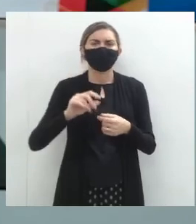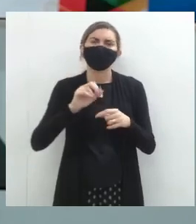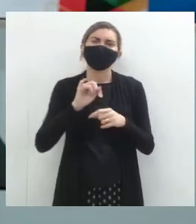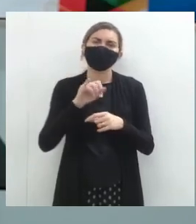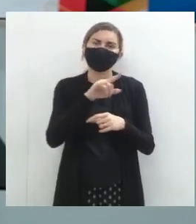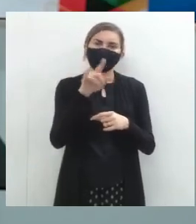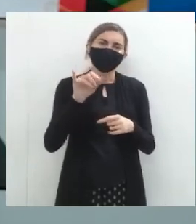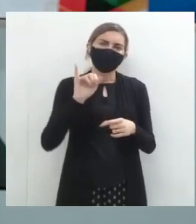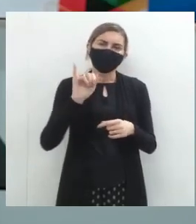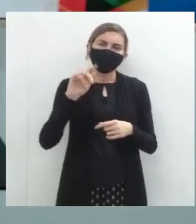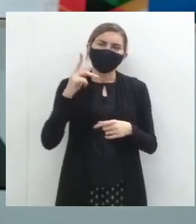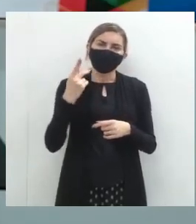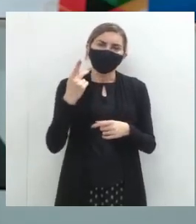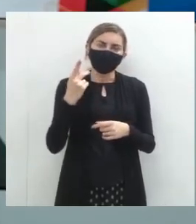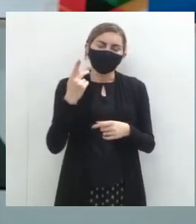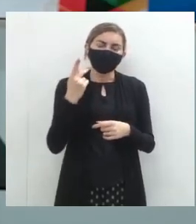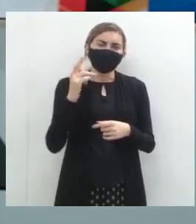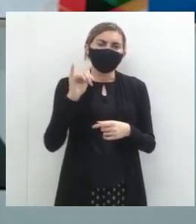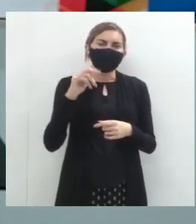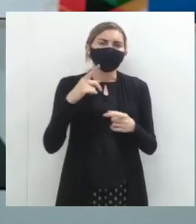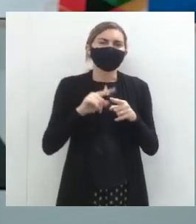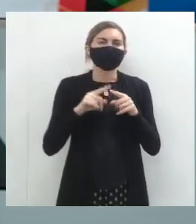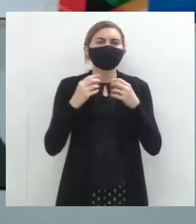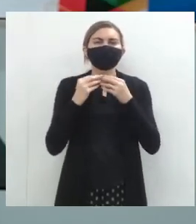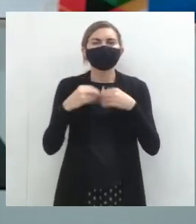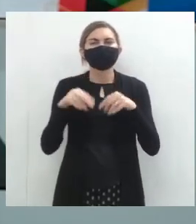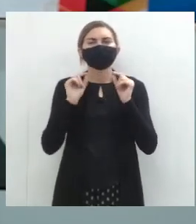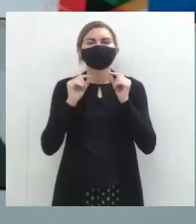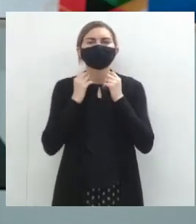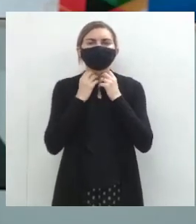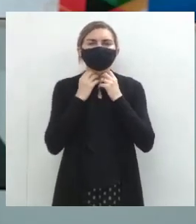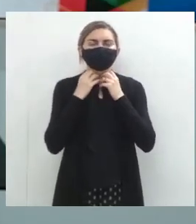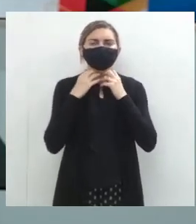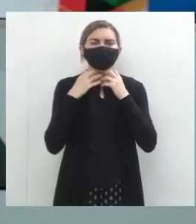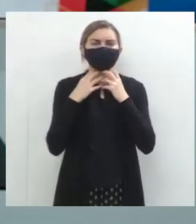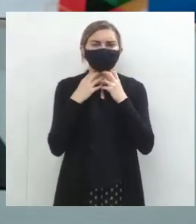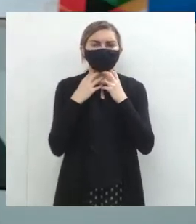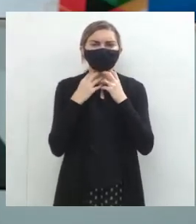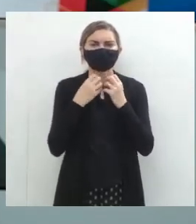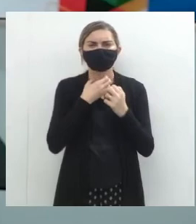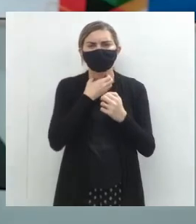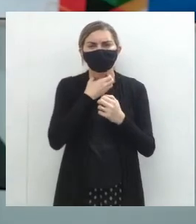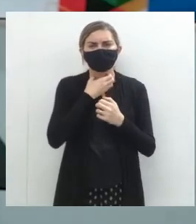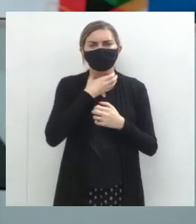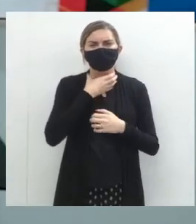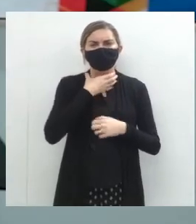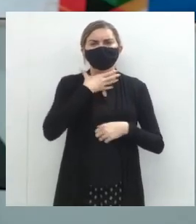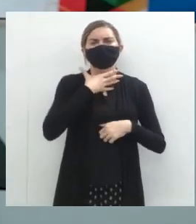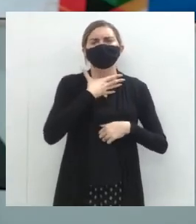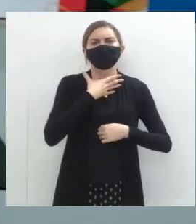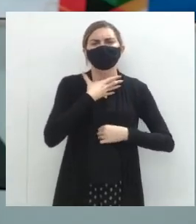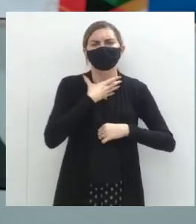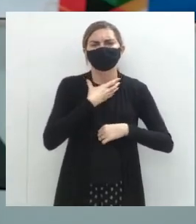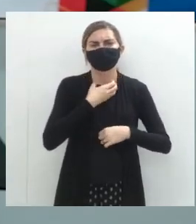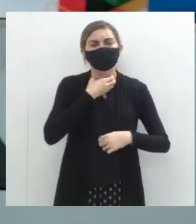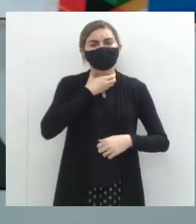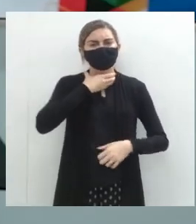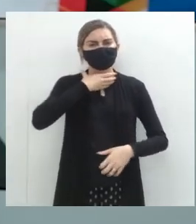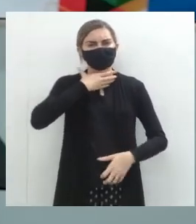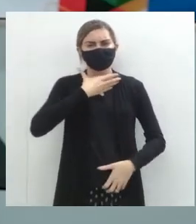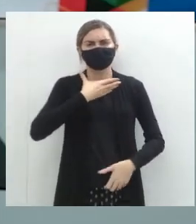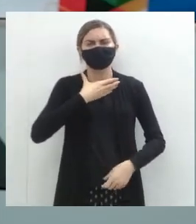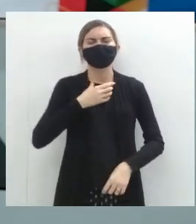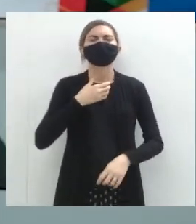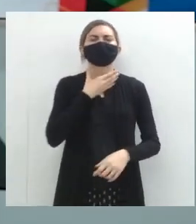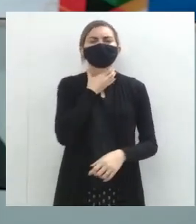esse hipotireoidismo ele pode provocar o quê? Uma coisa que nós chamamos de bócio. Essa glândula vai inchar e o pescoço da pessoa ela incha. Como